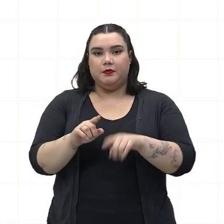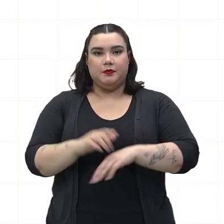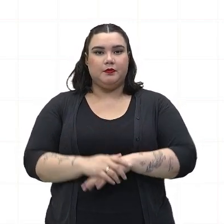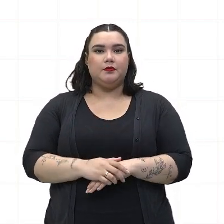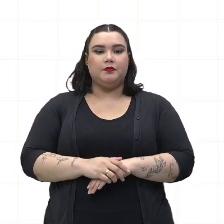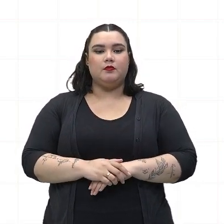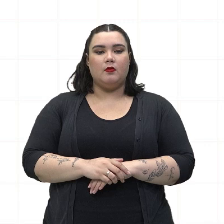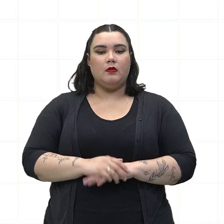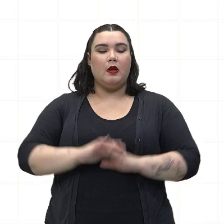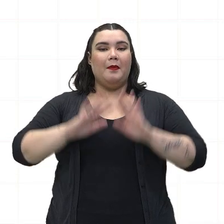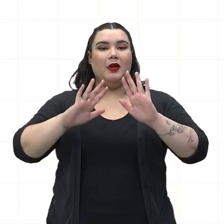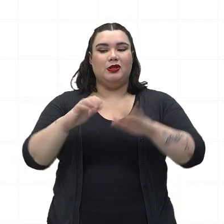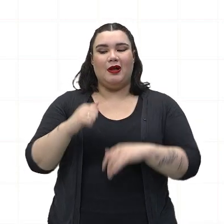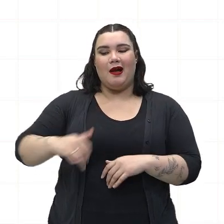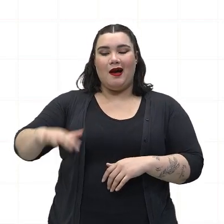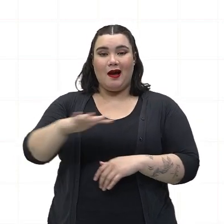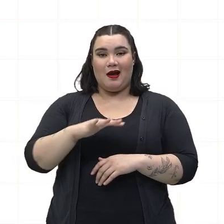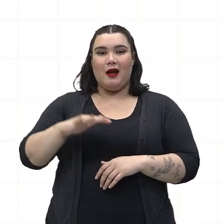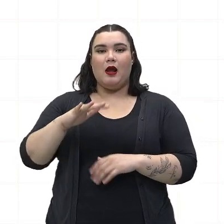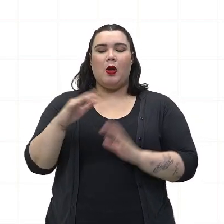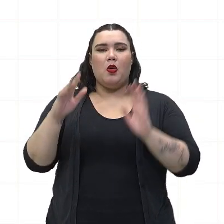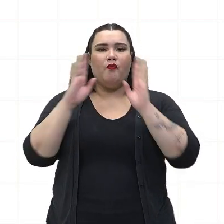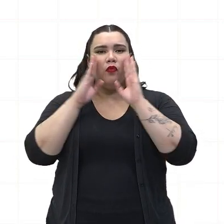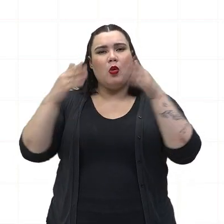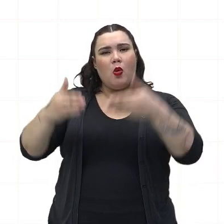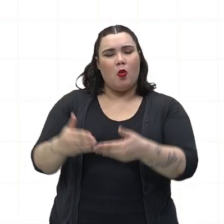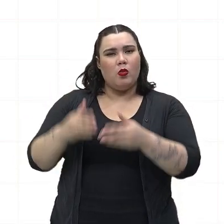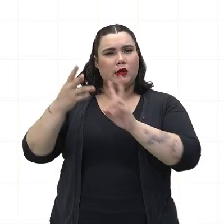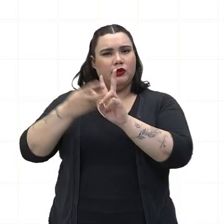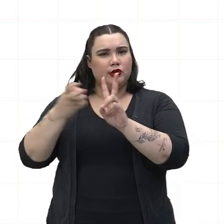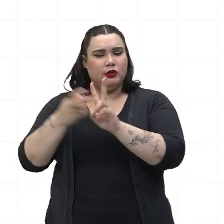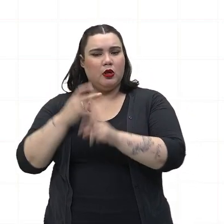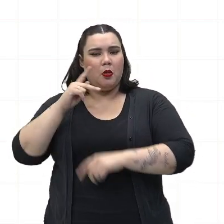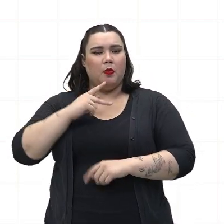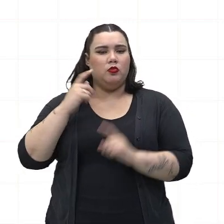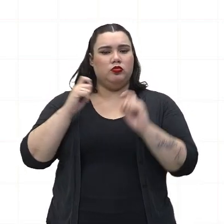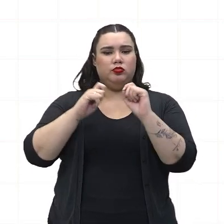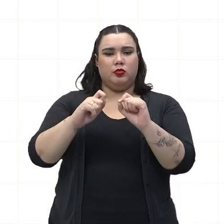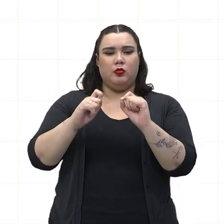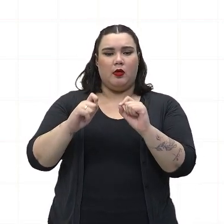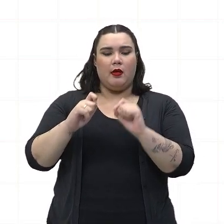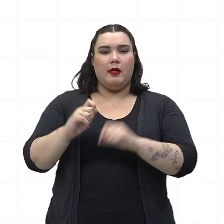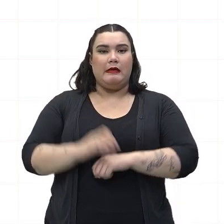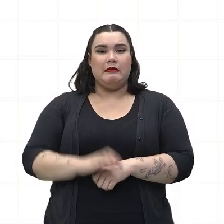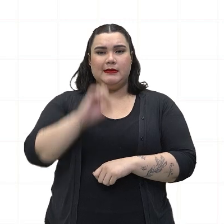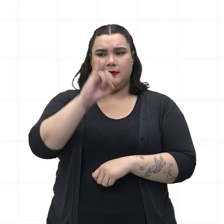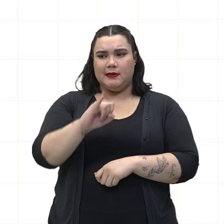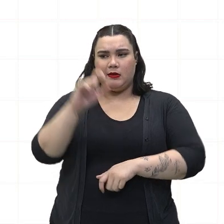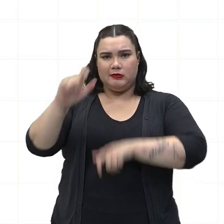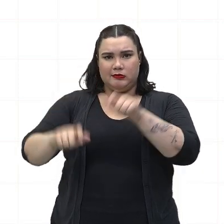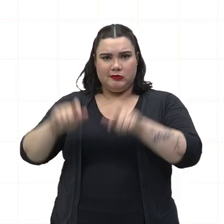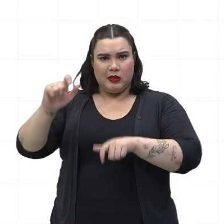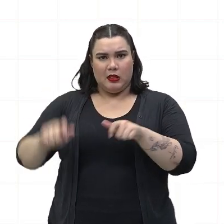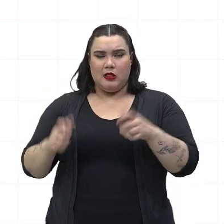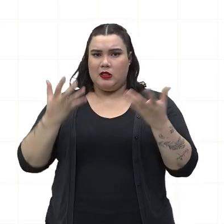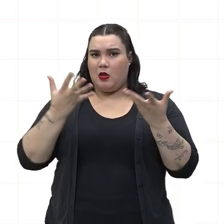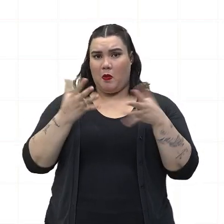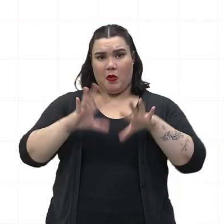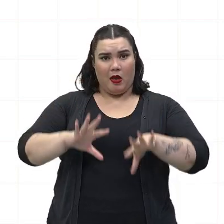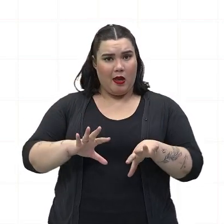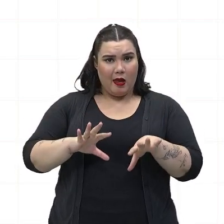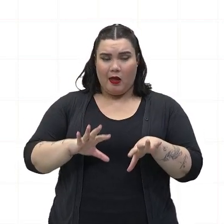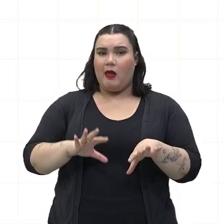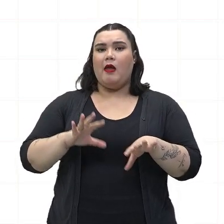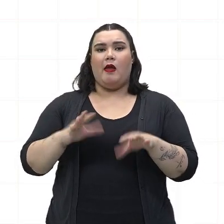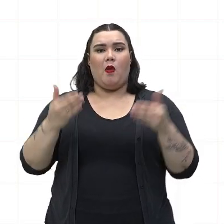questão indigenista, a política adotada era de combate total com os resistentes à proteção